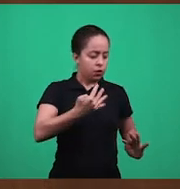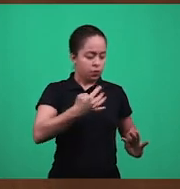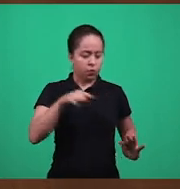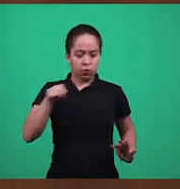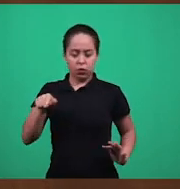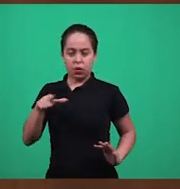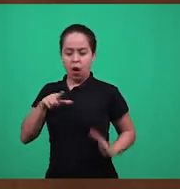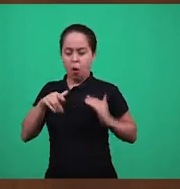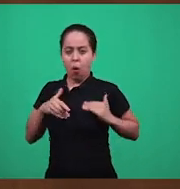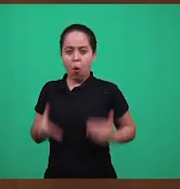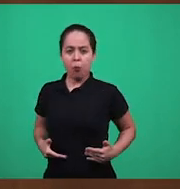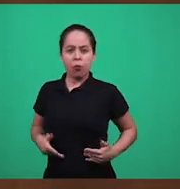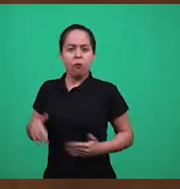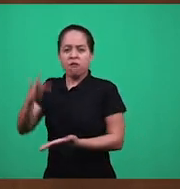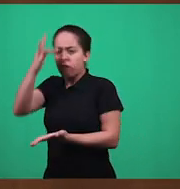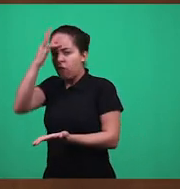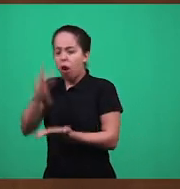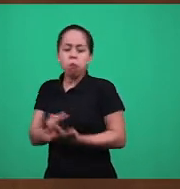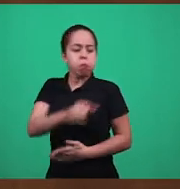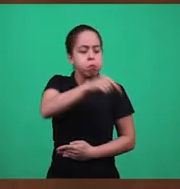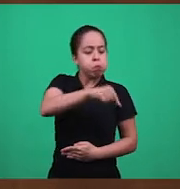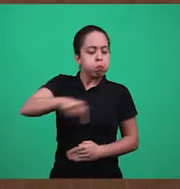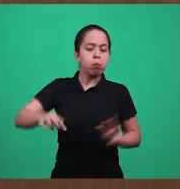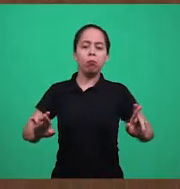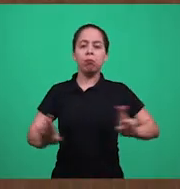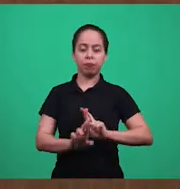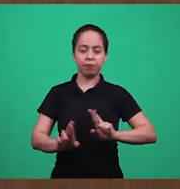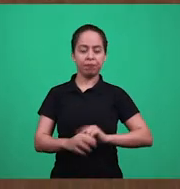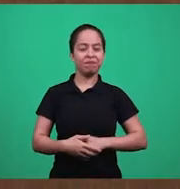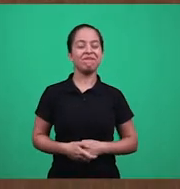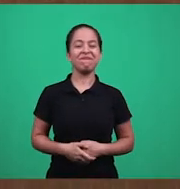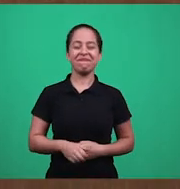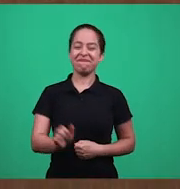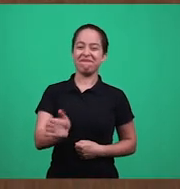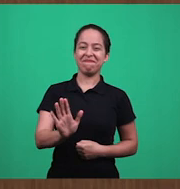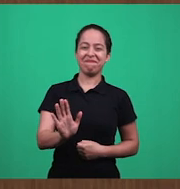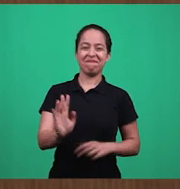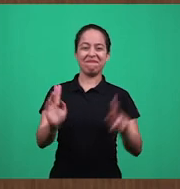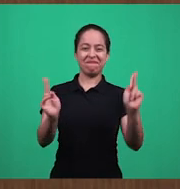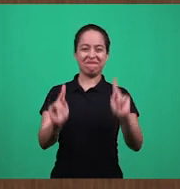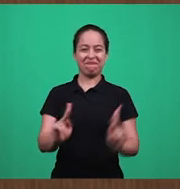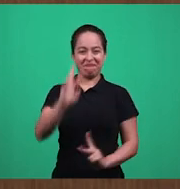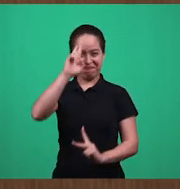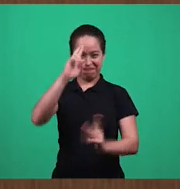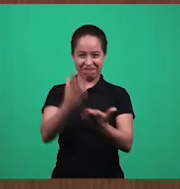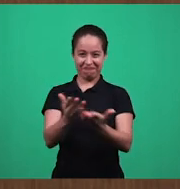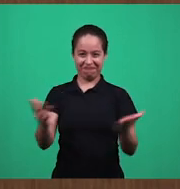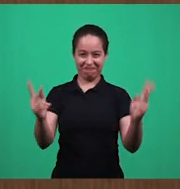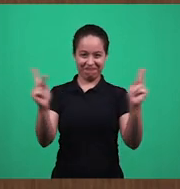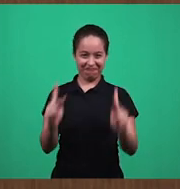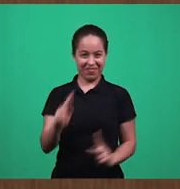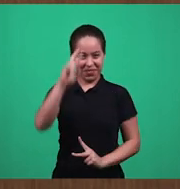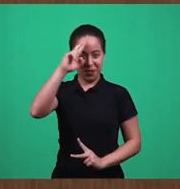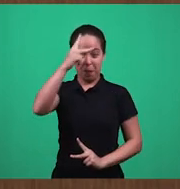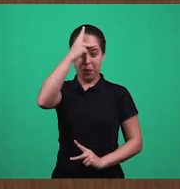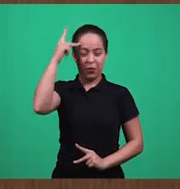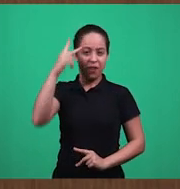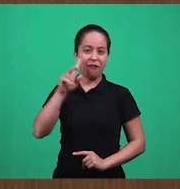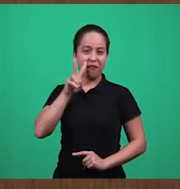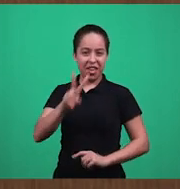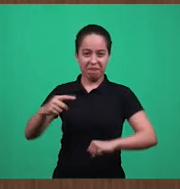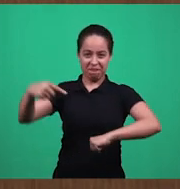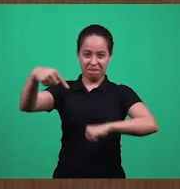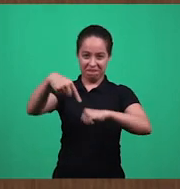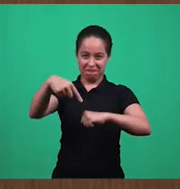quimerismo, corpo e fé? Pastor Sérgio, pastor Daniel, a paz do Senhor àqueles que nos assistem pela Rede